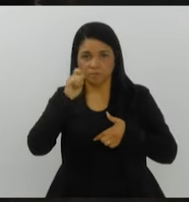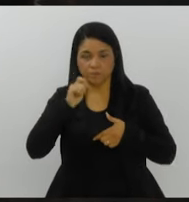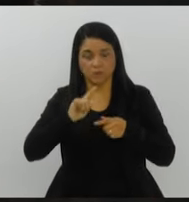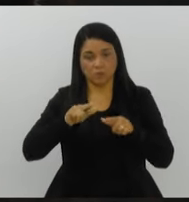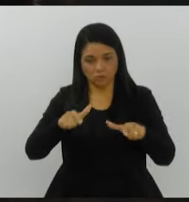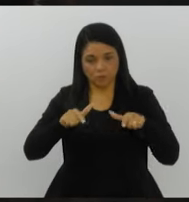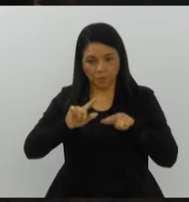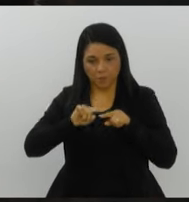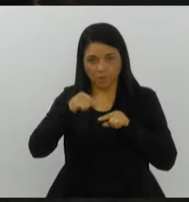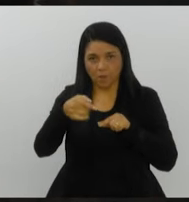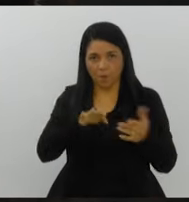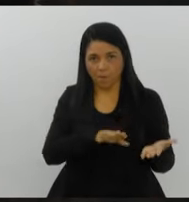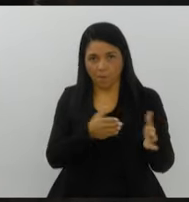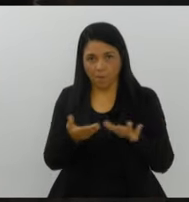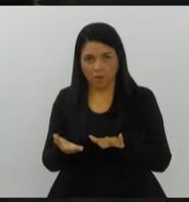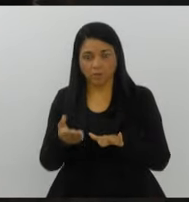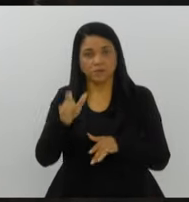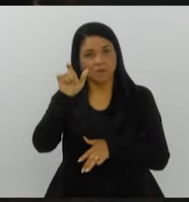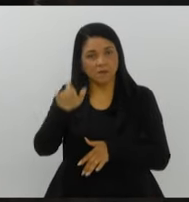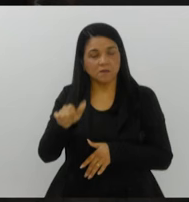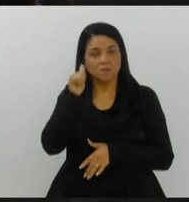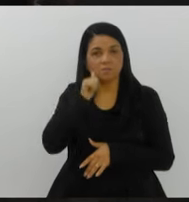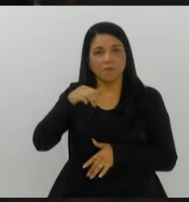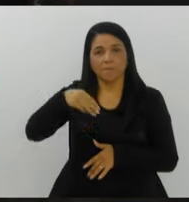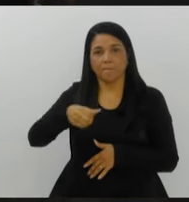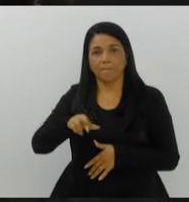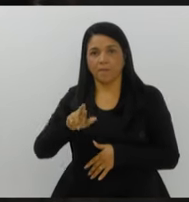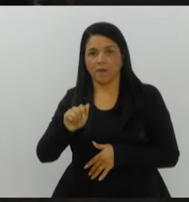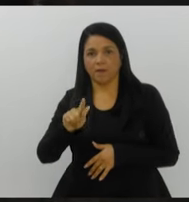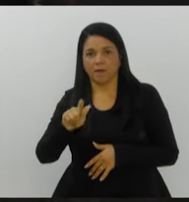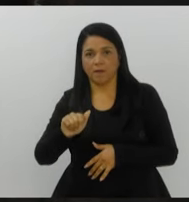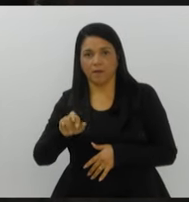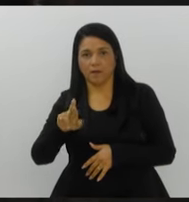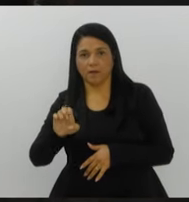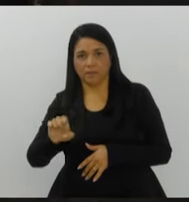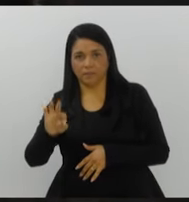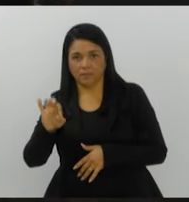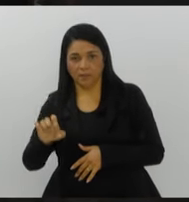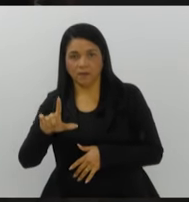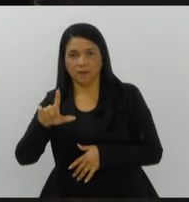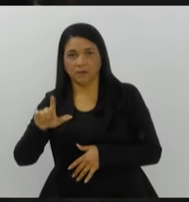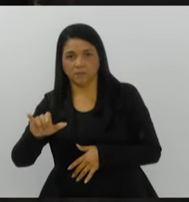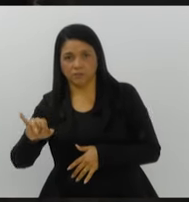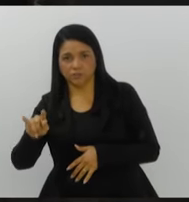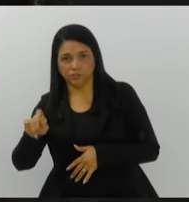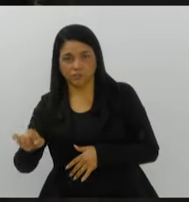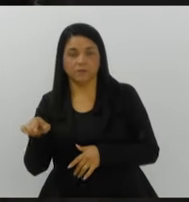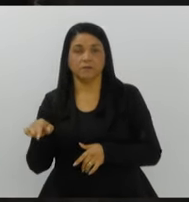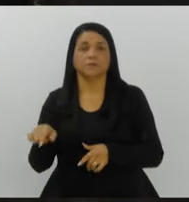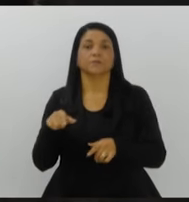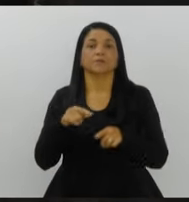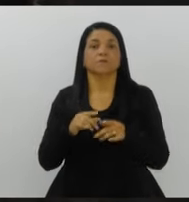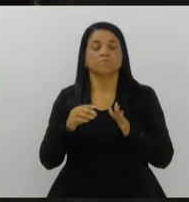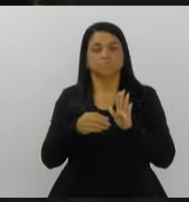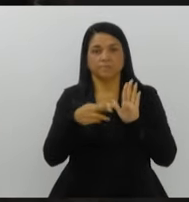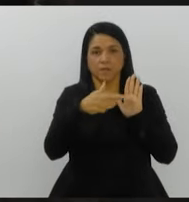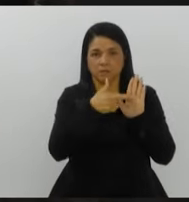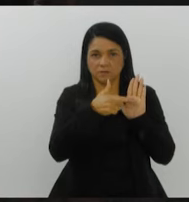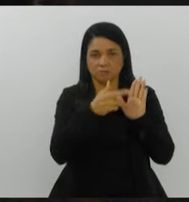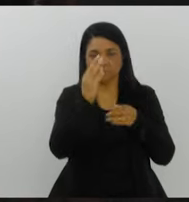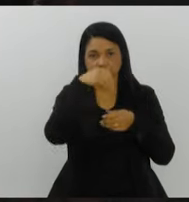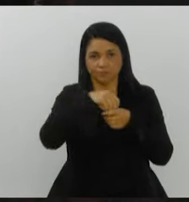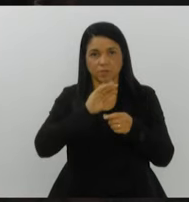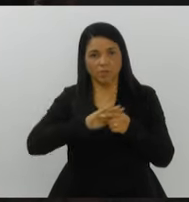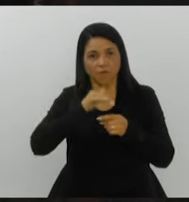pós-morte, à excelentíssima senhora Margarete Lídia de Moraes. Pareceres da Comissão de Normas Internas, proposições externas favoráveis. Relator,